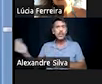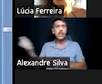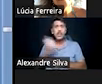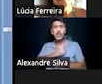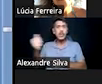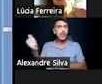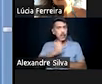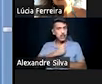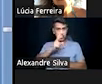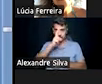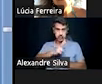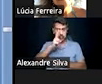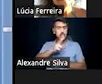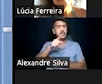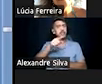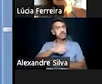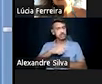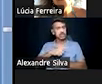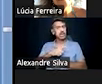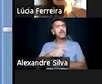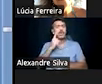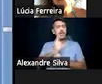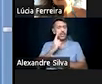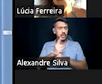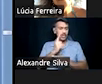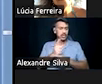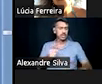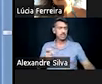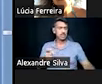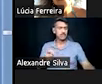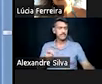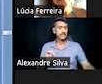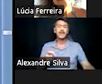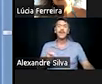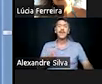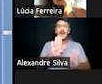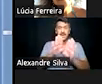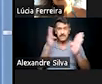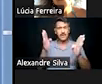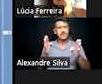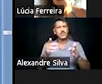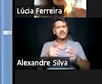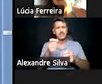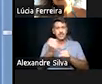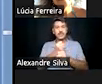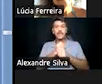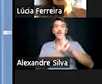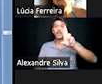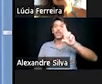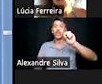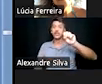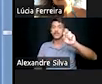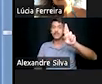corpos que muitas vezes são encontrados durante a abertura das estradas. E aqui em Rosário do Catete, eles chegaram a fazer